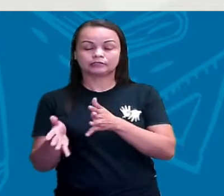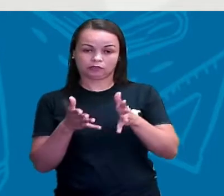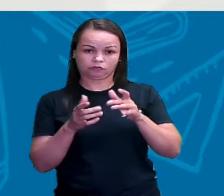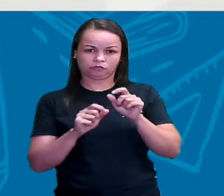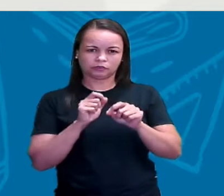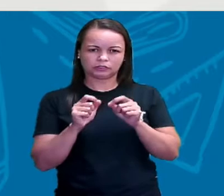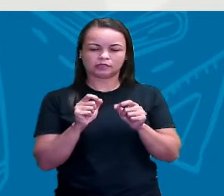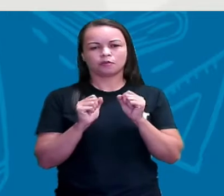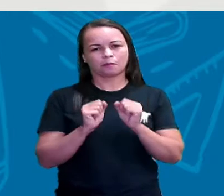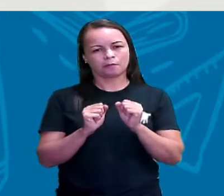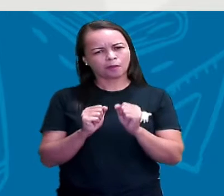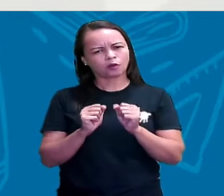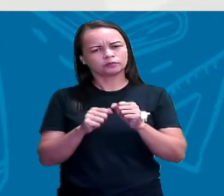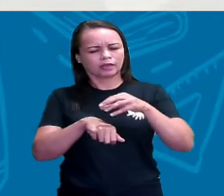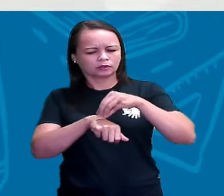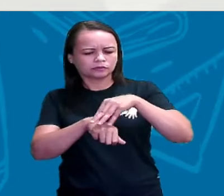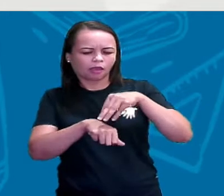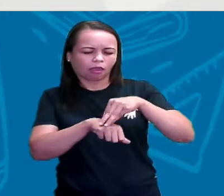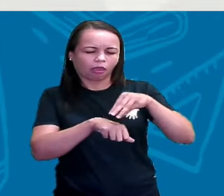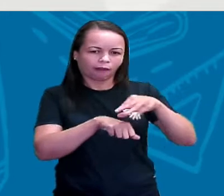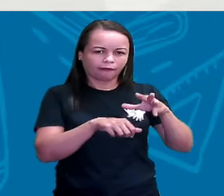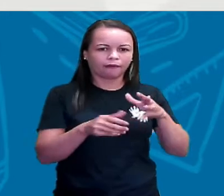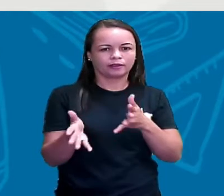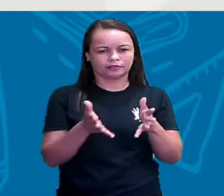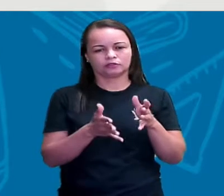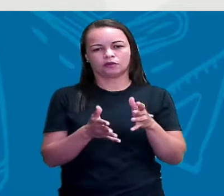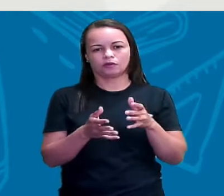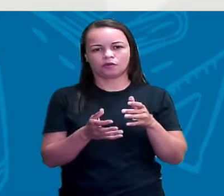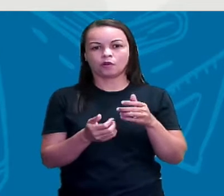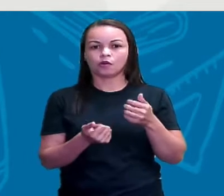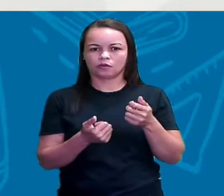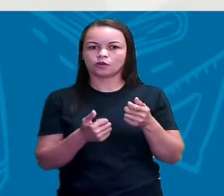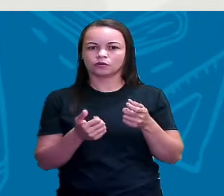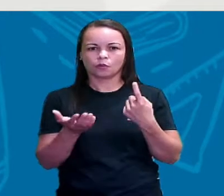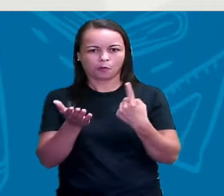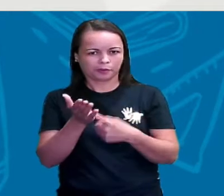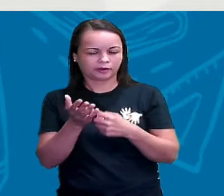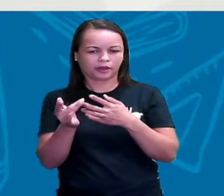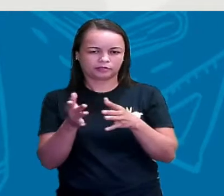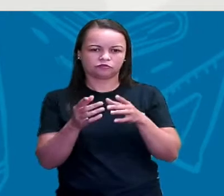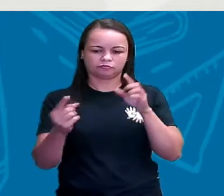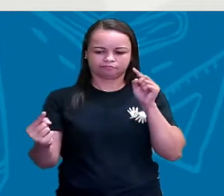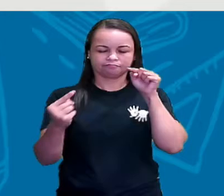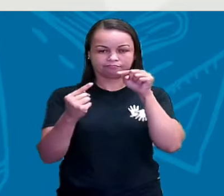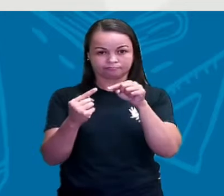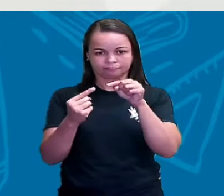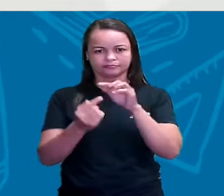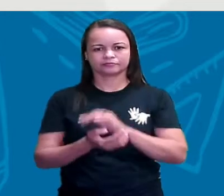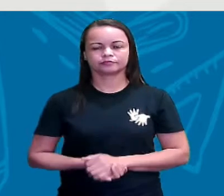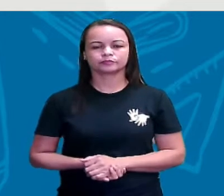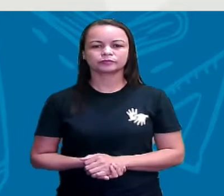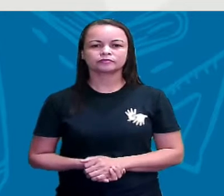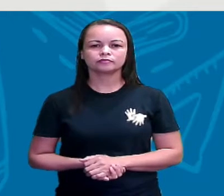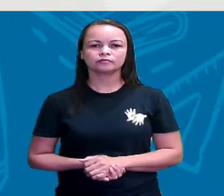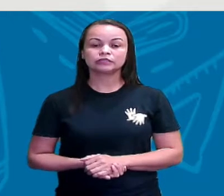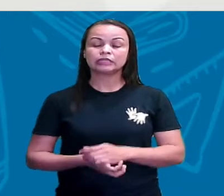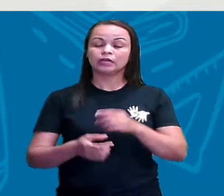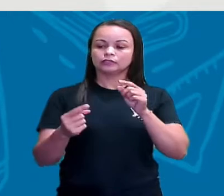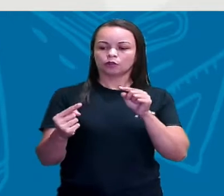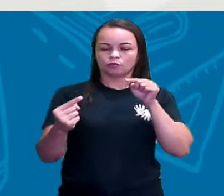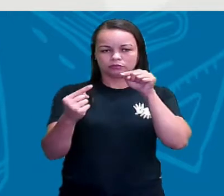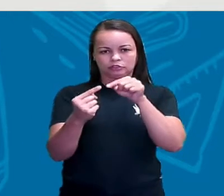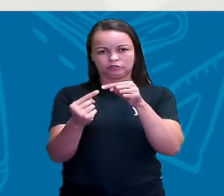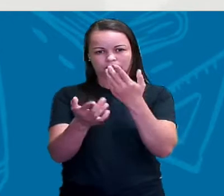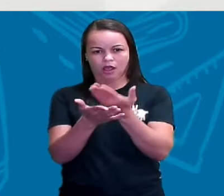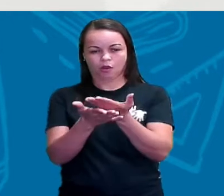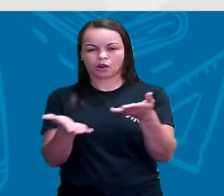pegar alguns macetes, algumas dicas. Combinado? Vamos para o nosso objetivo. O objetivo da aula de hoje é esse: